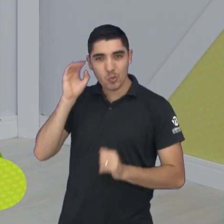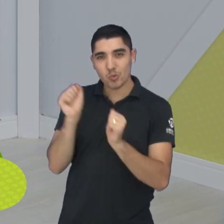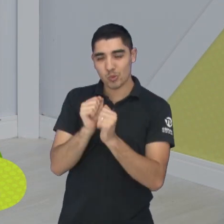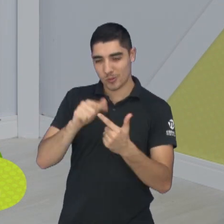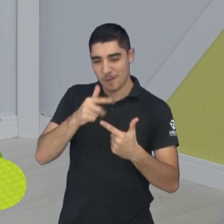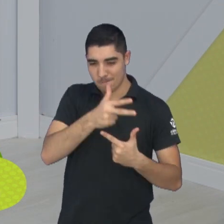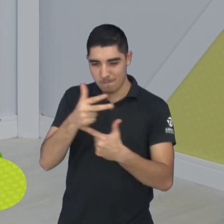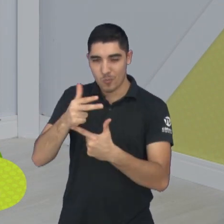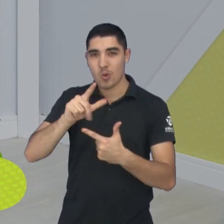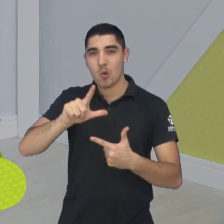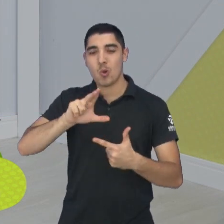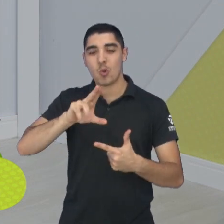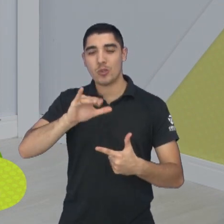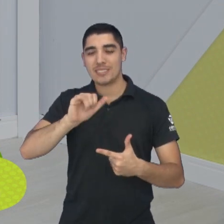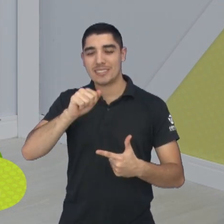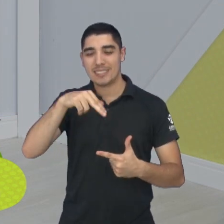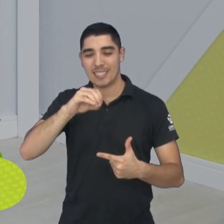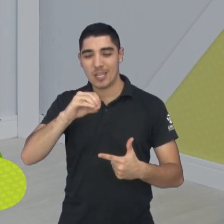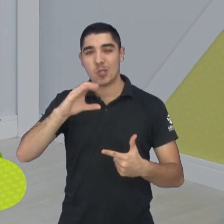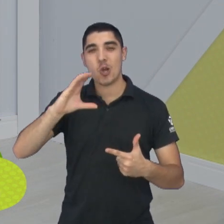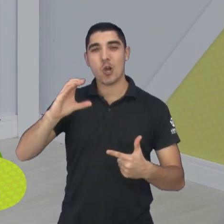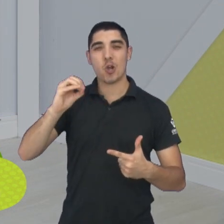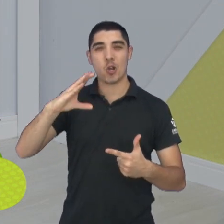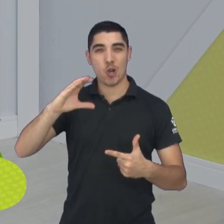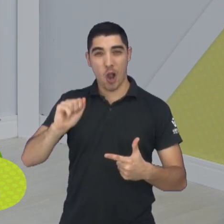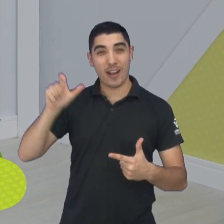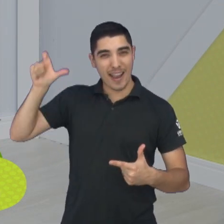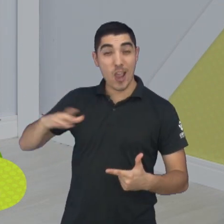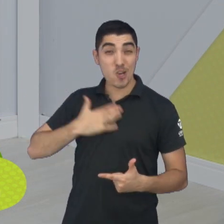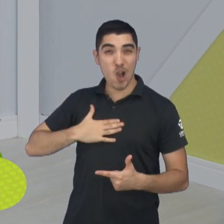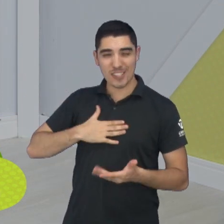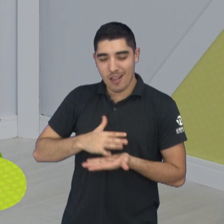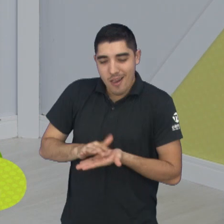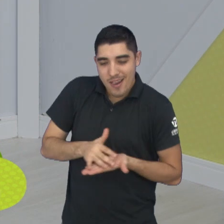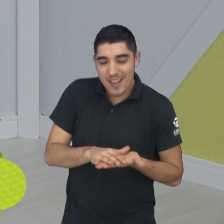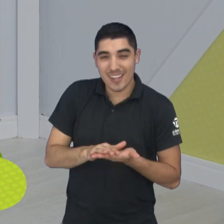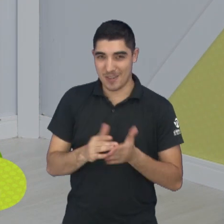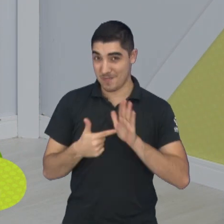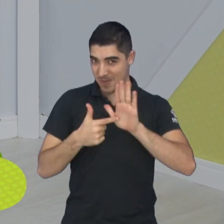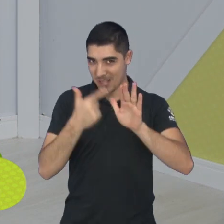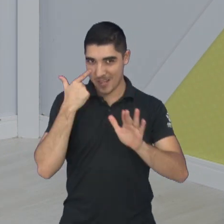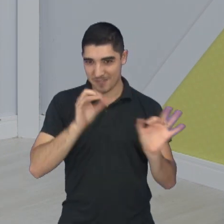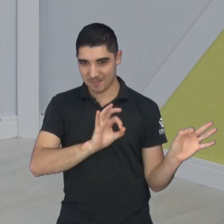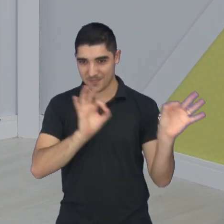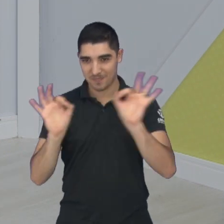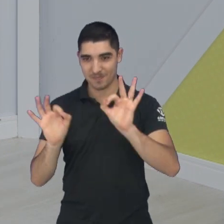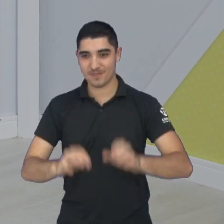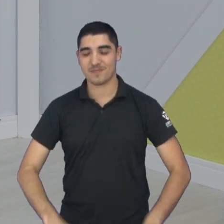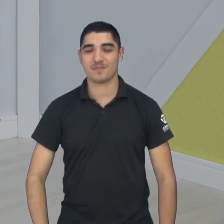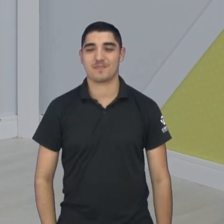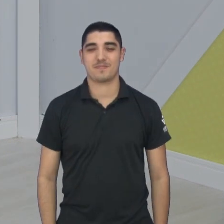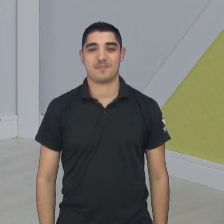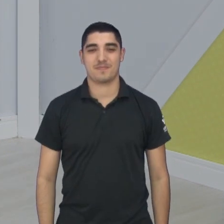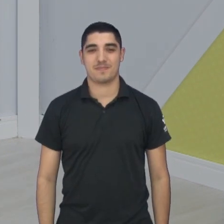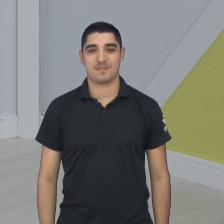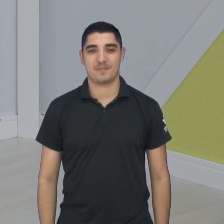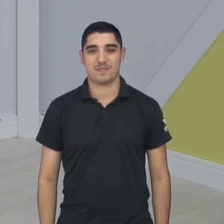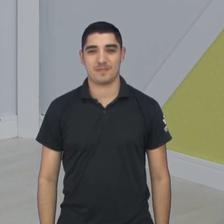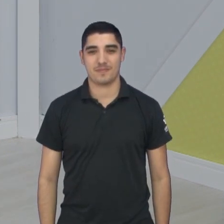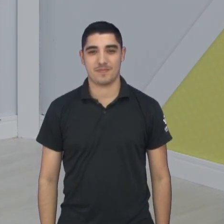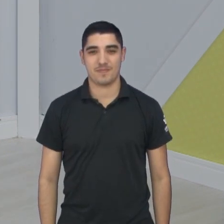o nosso sambista Coquinha, aqui na TV Câmara. Você confere agora, solta Piteco!